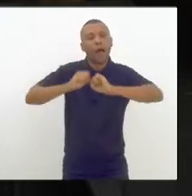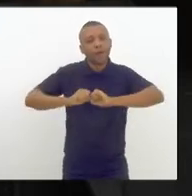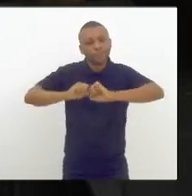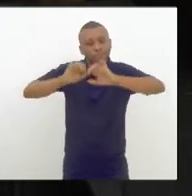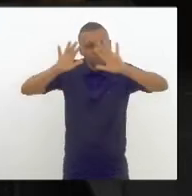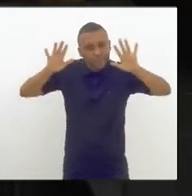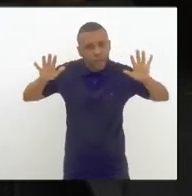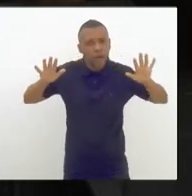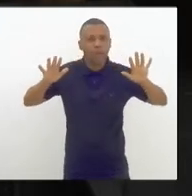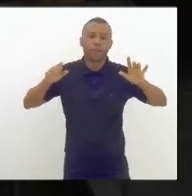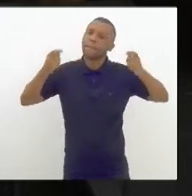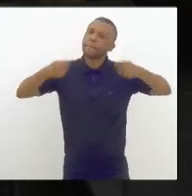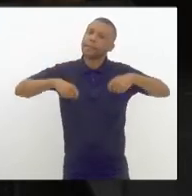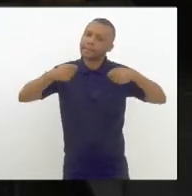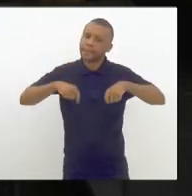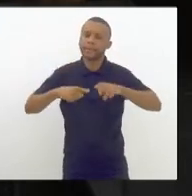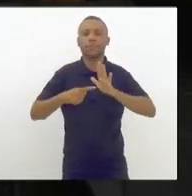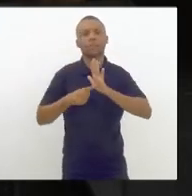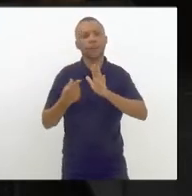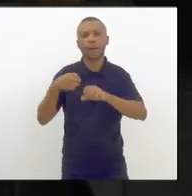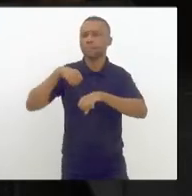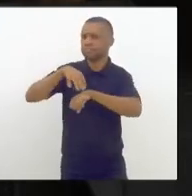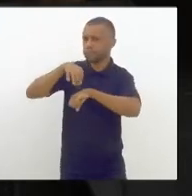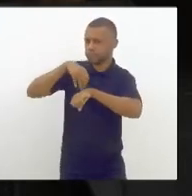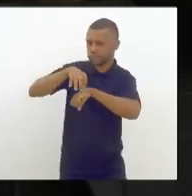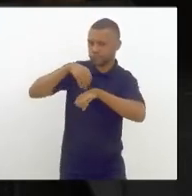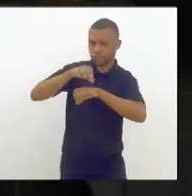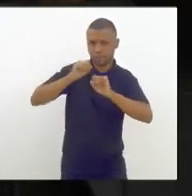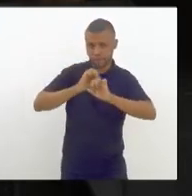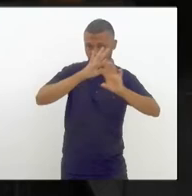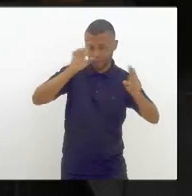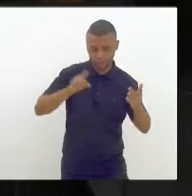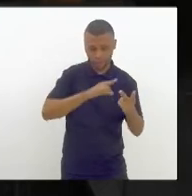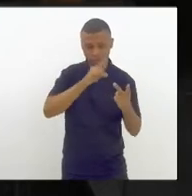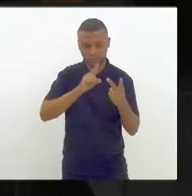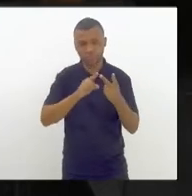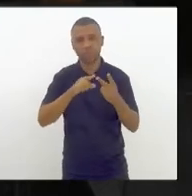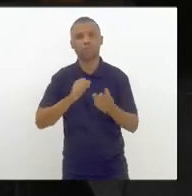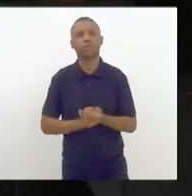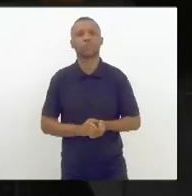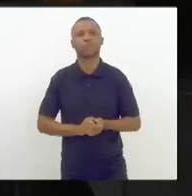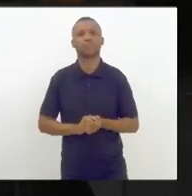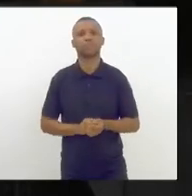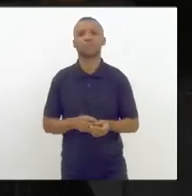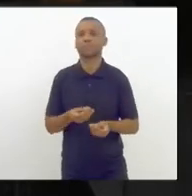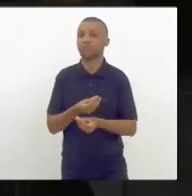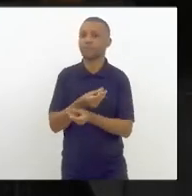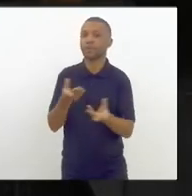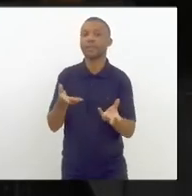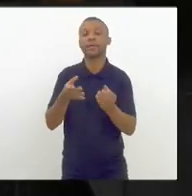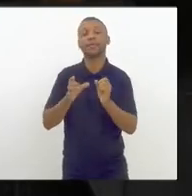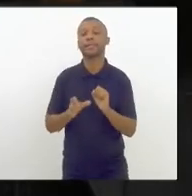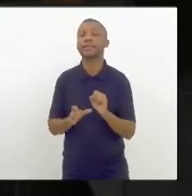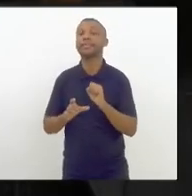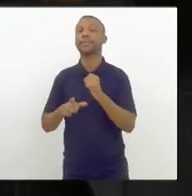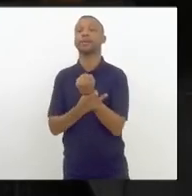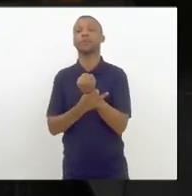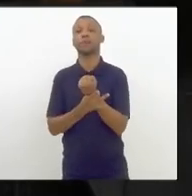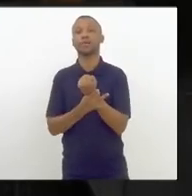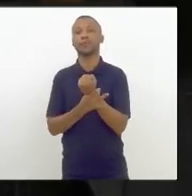parlamentar segundo de dar segurança aquele que